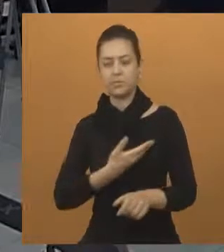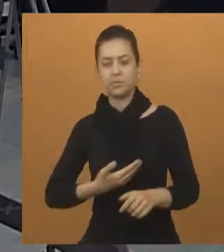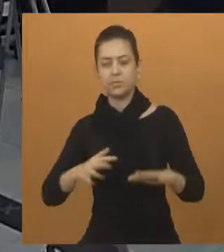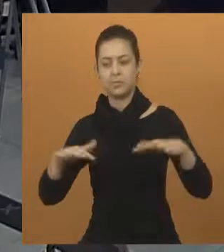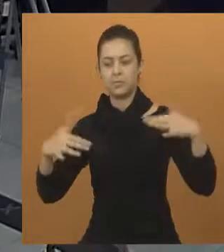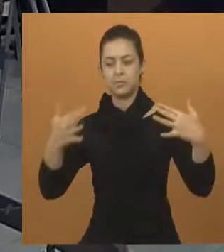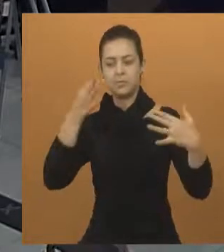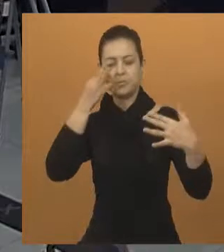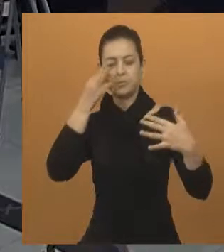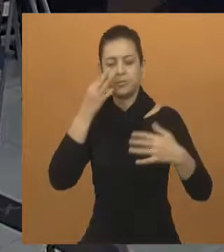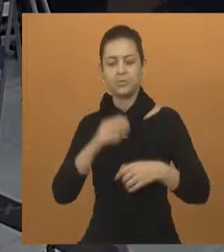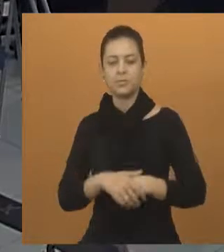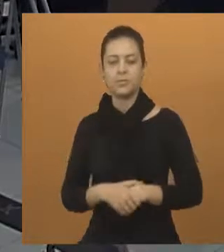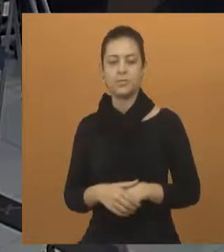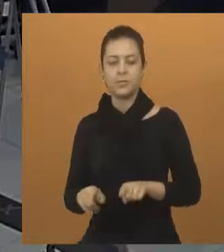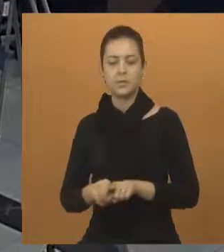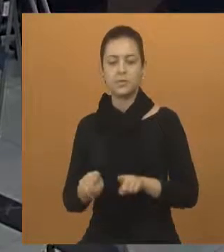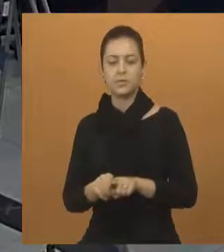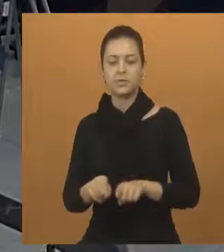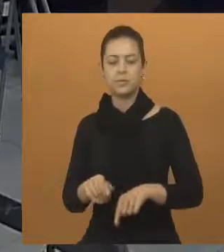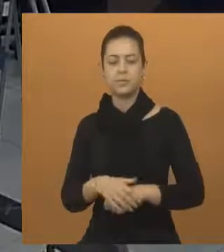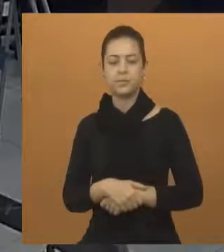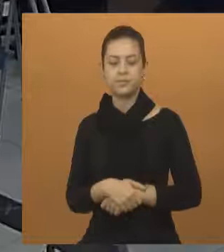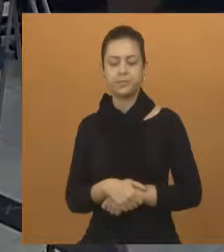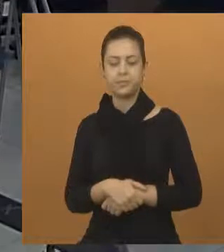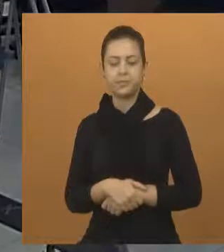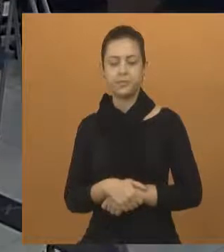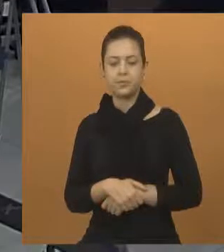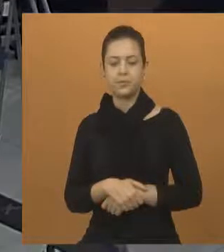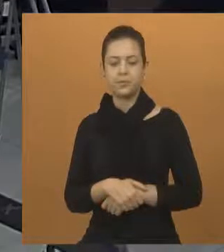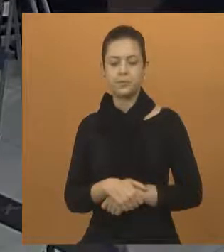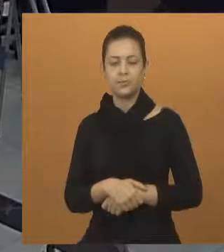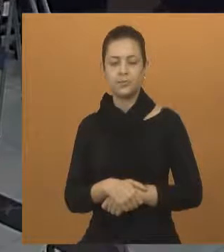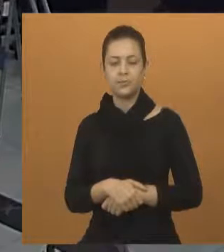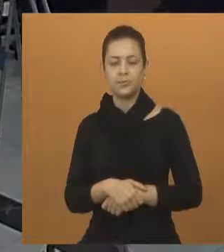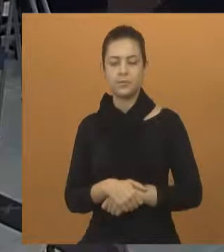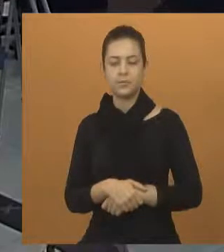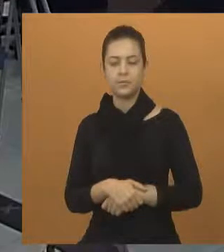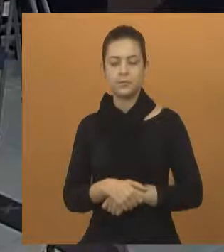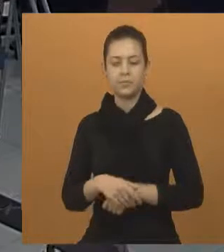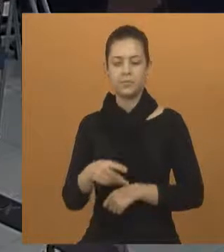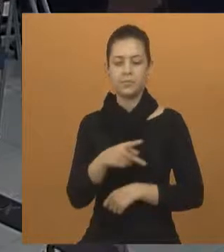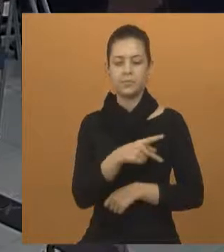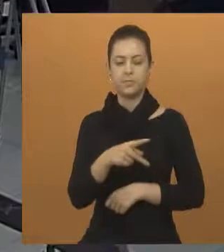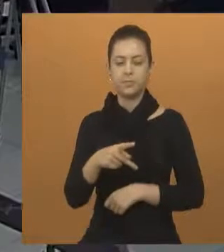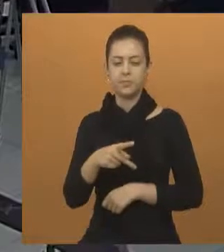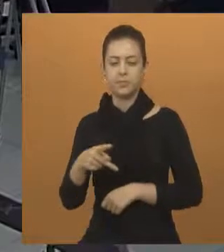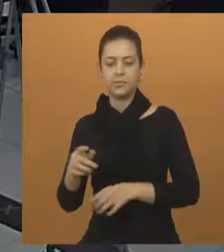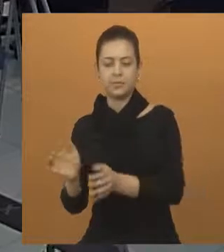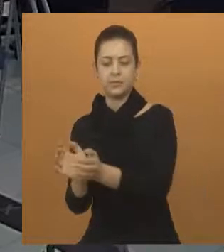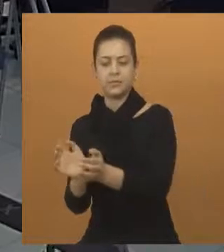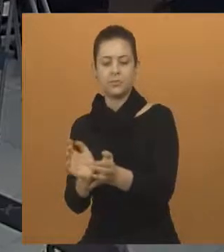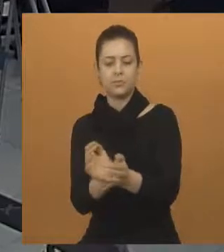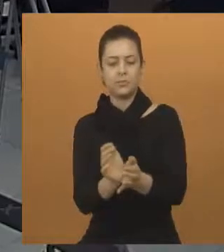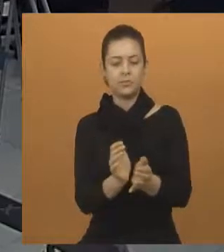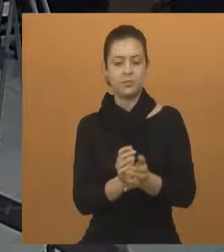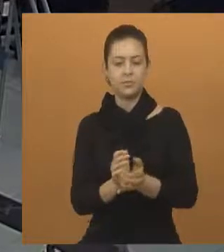está presente aqui nas galerias. Quero fazer menção aqui dos presidentes dos clubes,